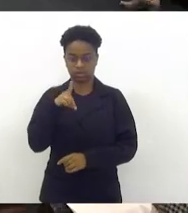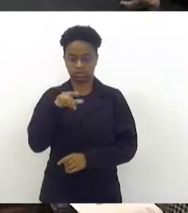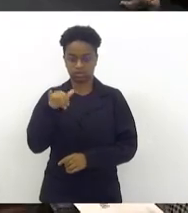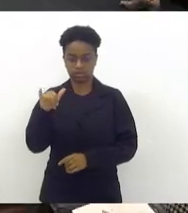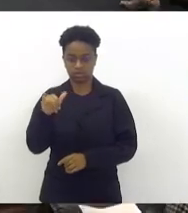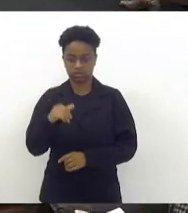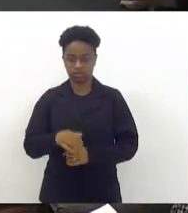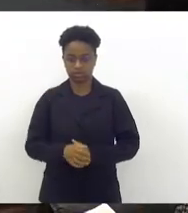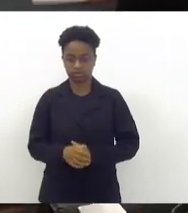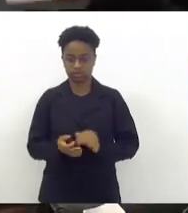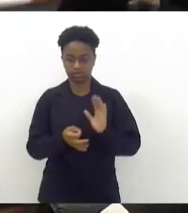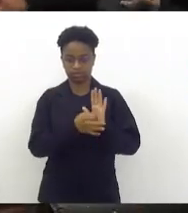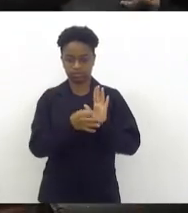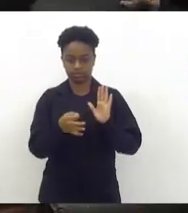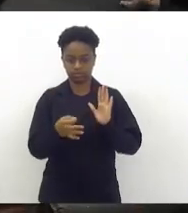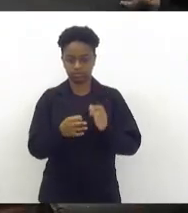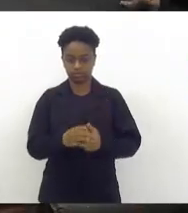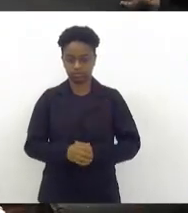pela Comissão de Orçamento.